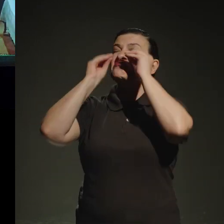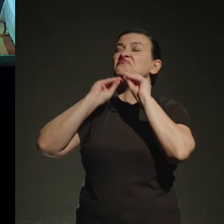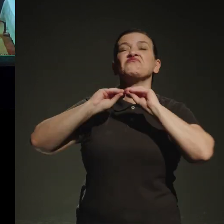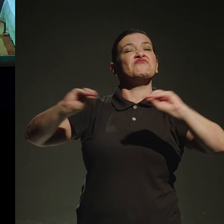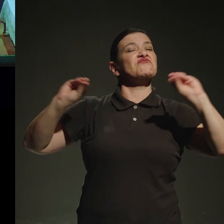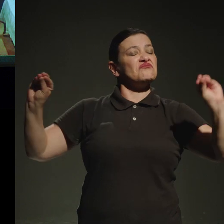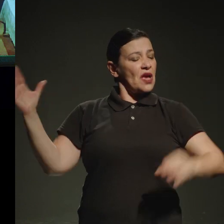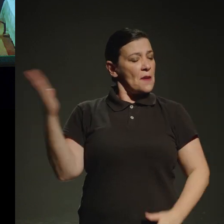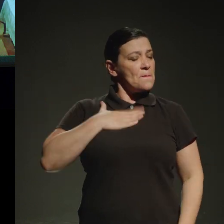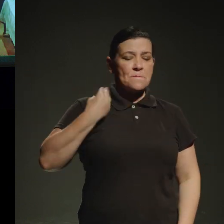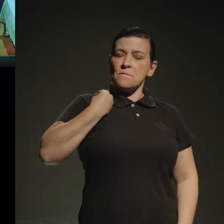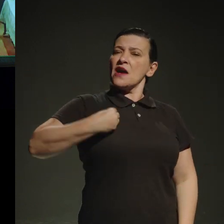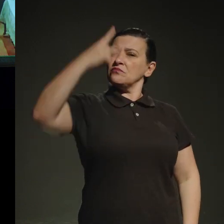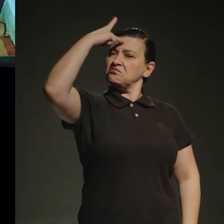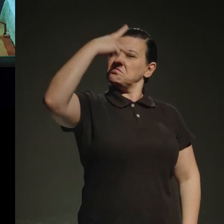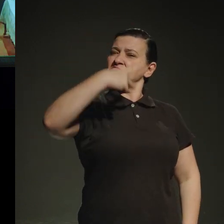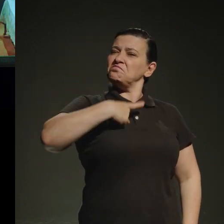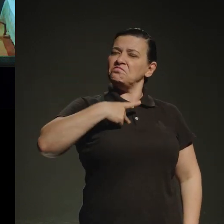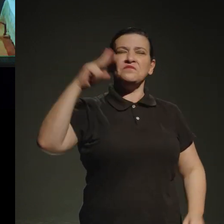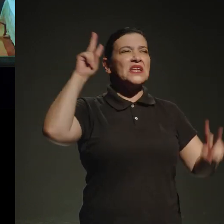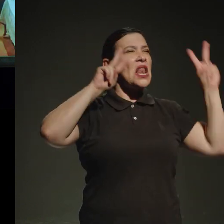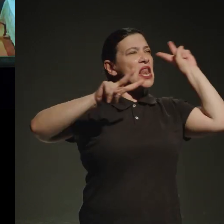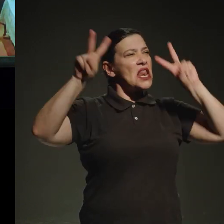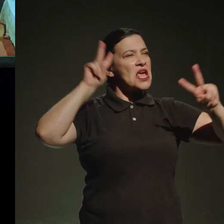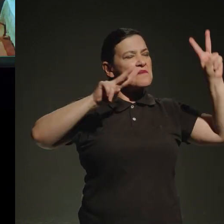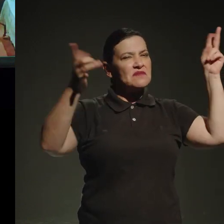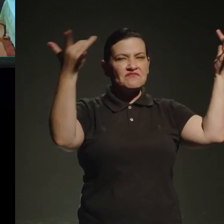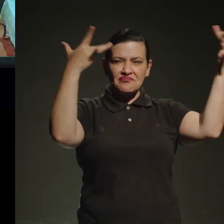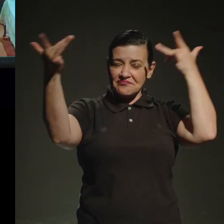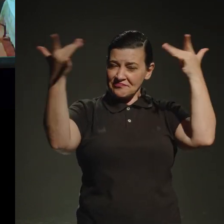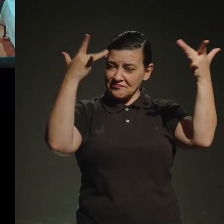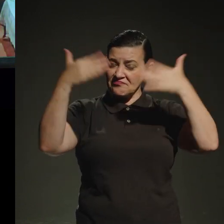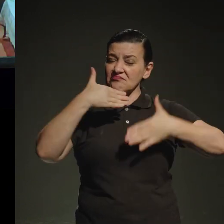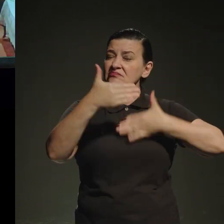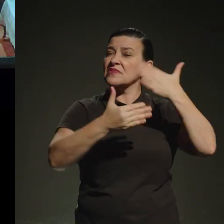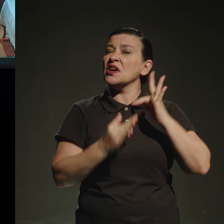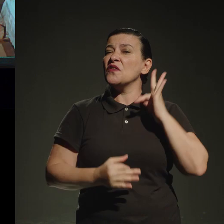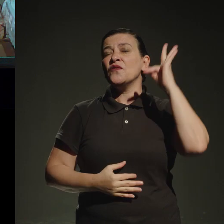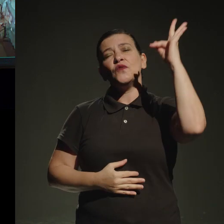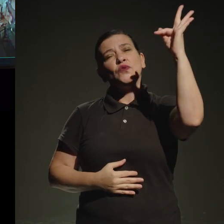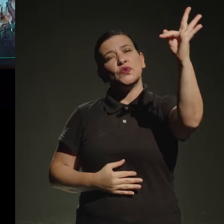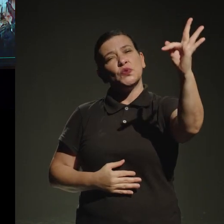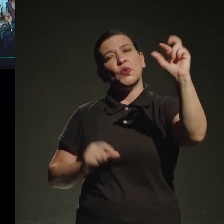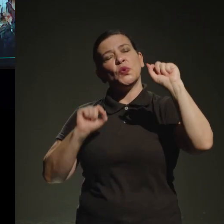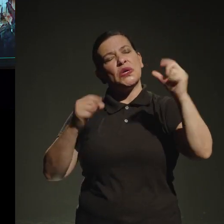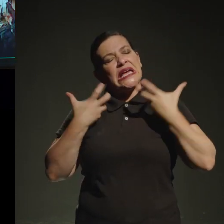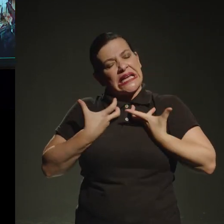livros, que foram sempre o que mais amei desde menino e que guardam outras histórias dentro